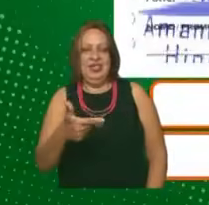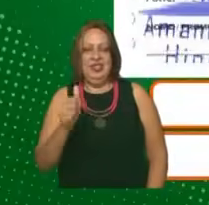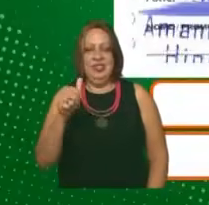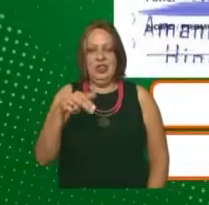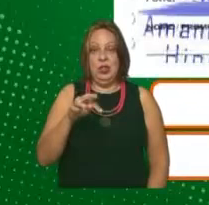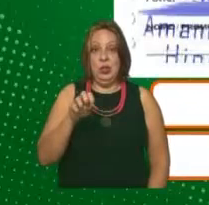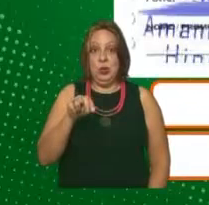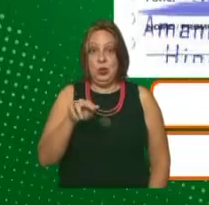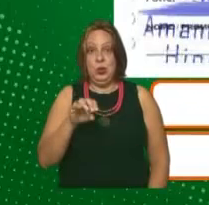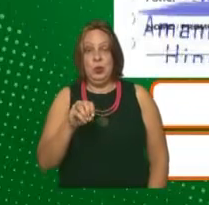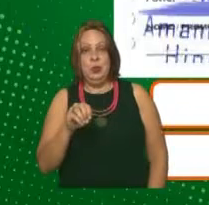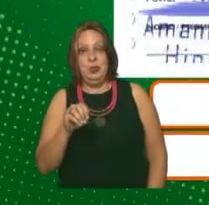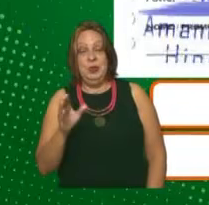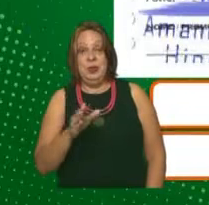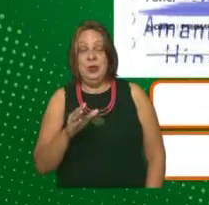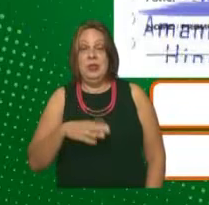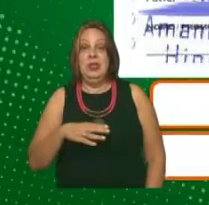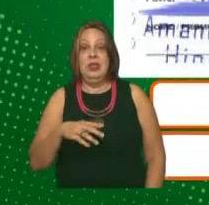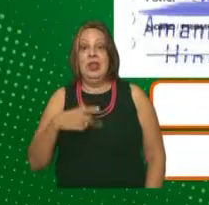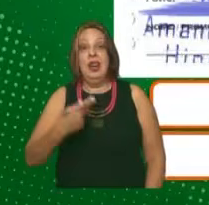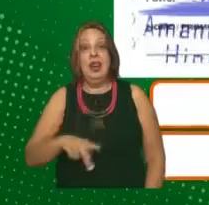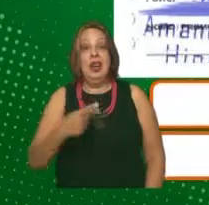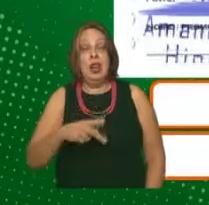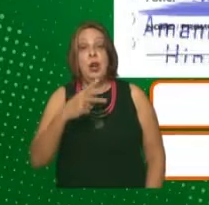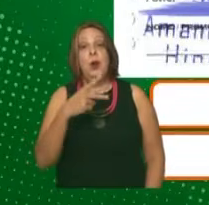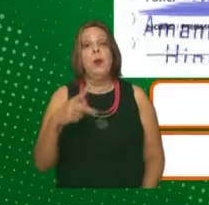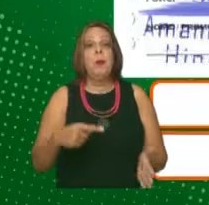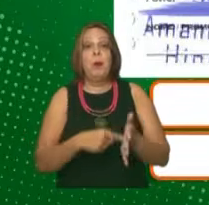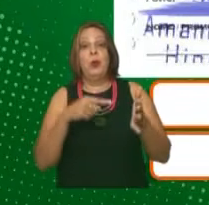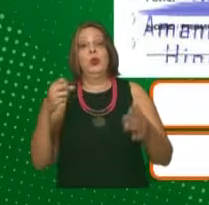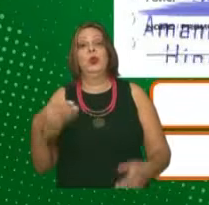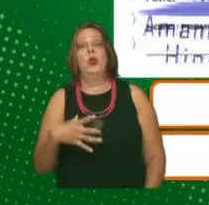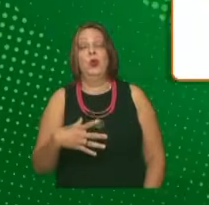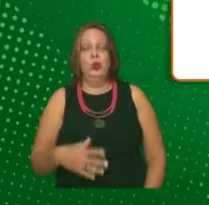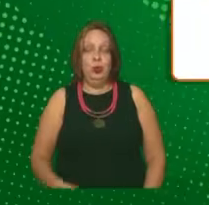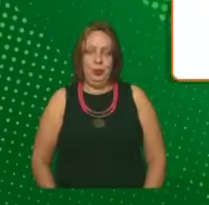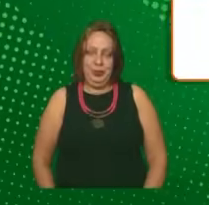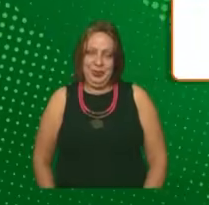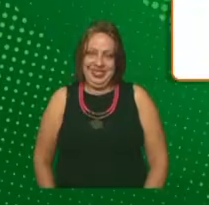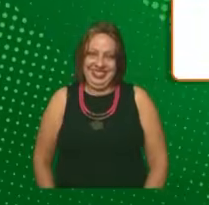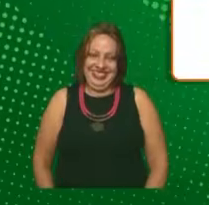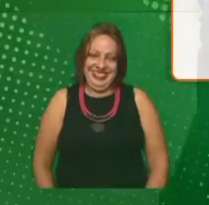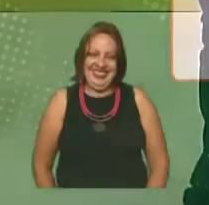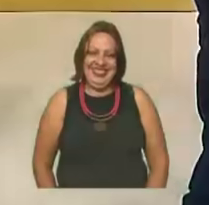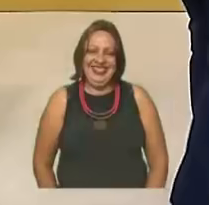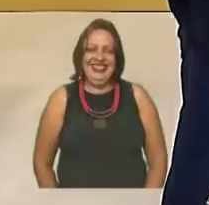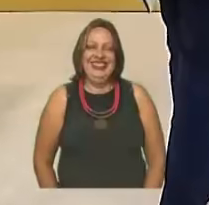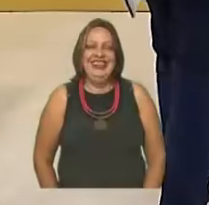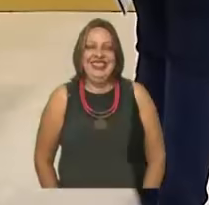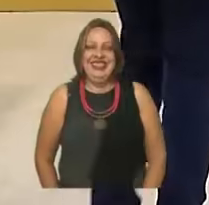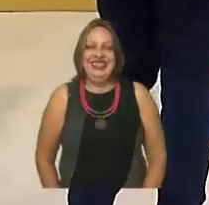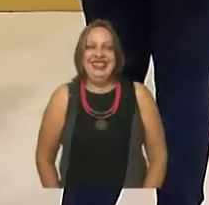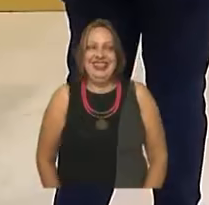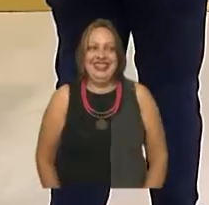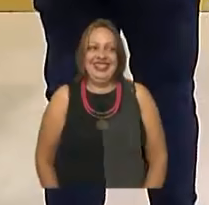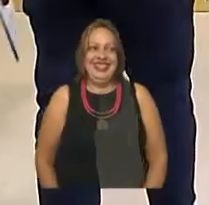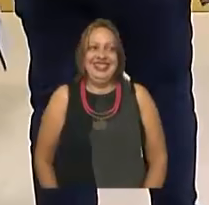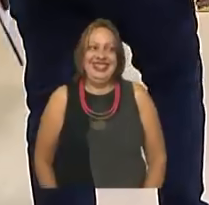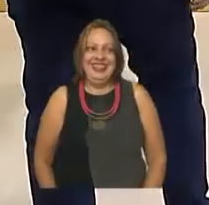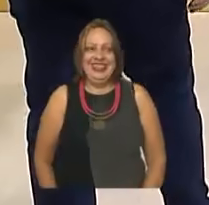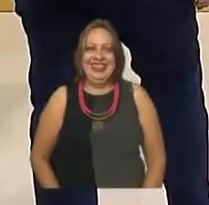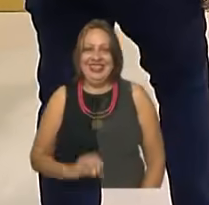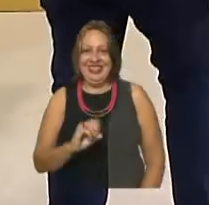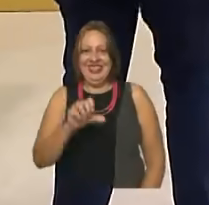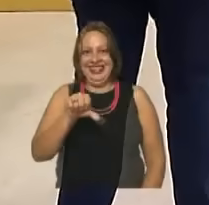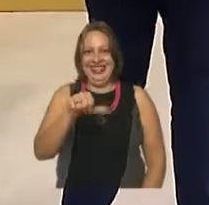168122, Antônio dos Santos de Aracaju, do bairro Ponto Novo, Regional Socorro 2, com Amanda do G. Barbosa. Segue premiando Gira Sergipe